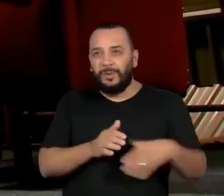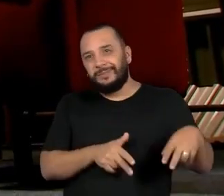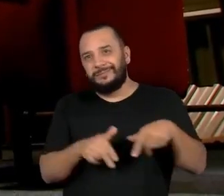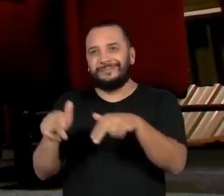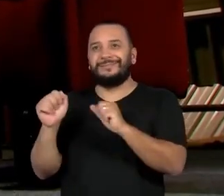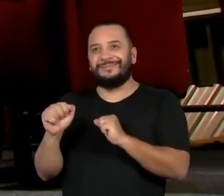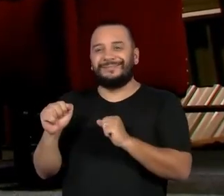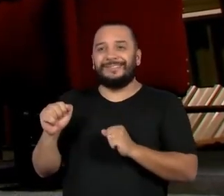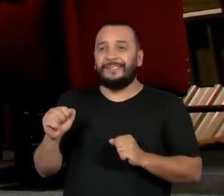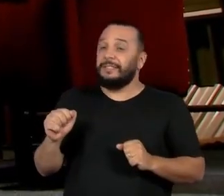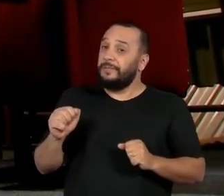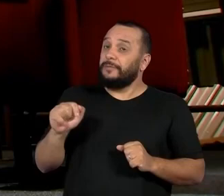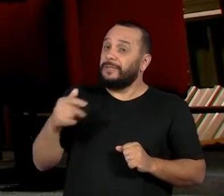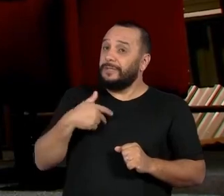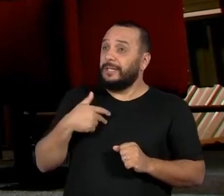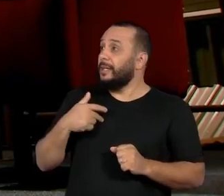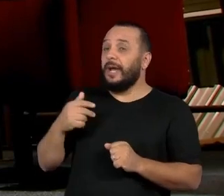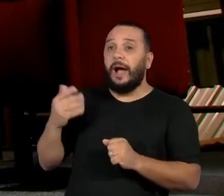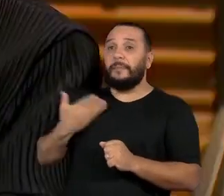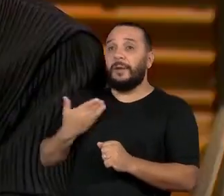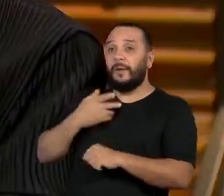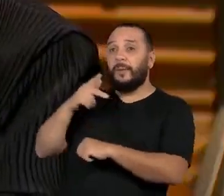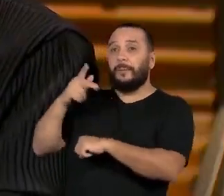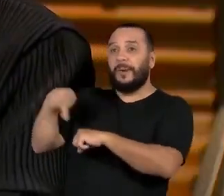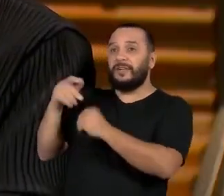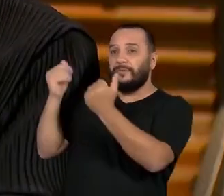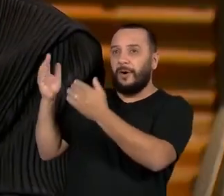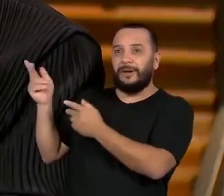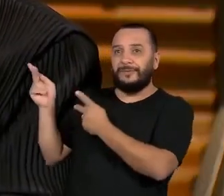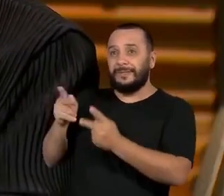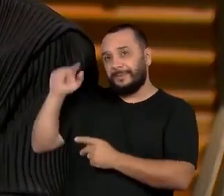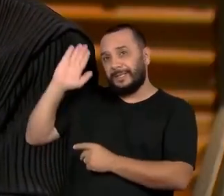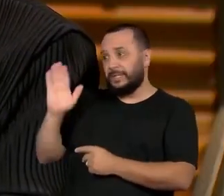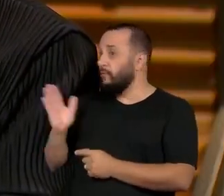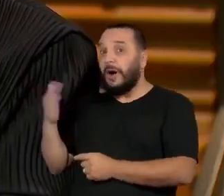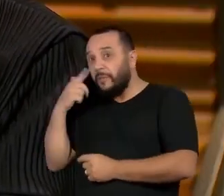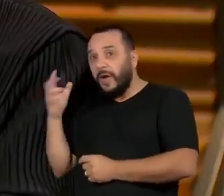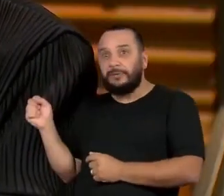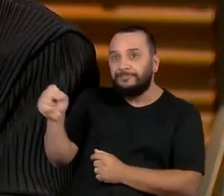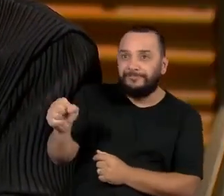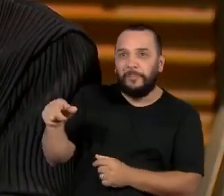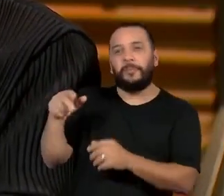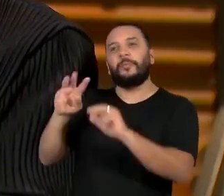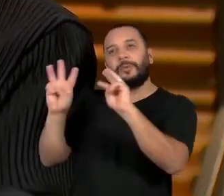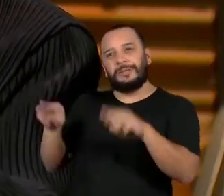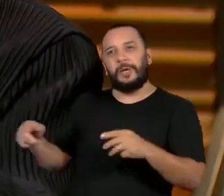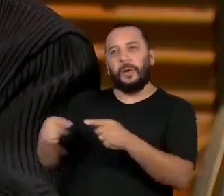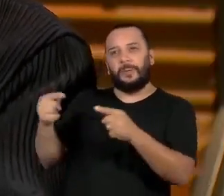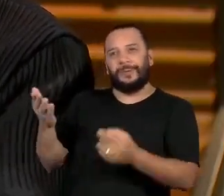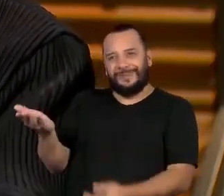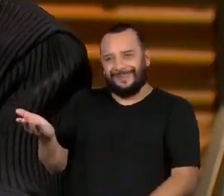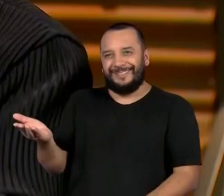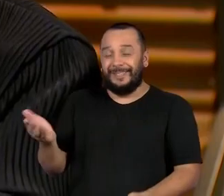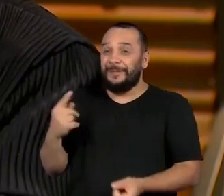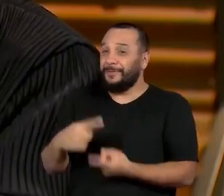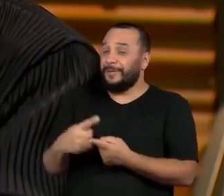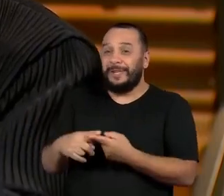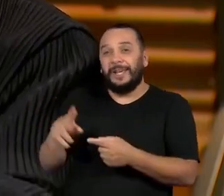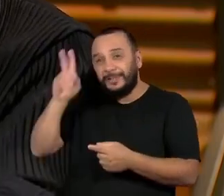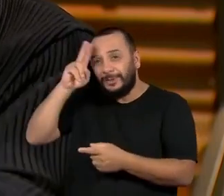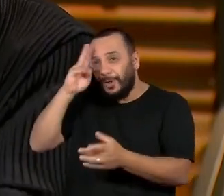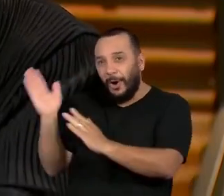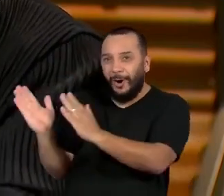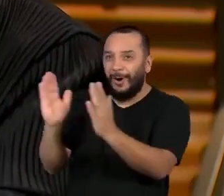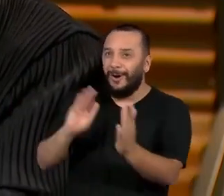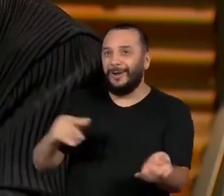vier um estrangeiro, você quer levar naquele lugar É. e você quer mostrar, se orgulha daquilo, porque aquela história te diz respeito. É só sobre isso